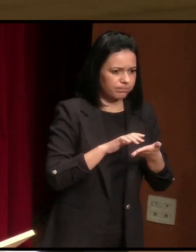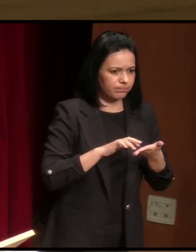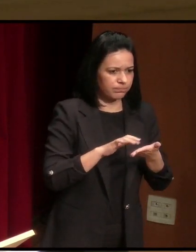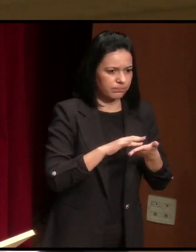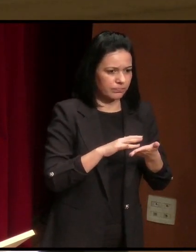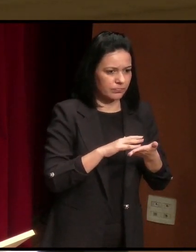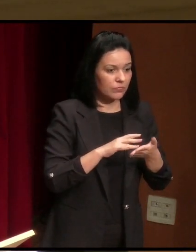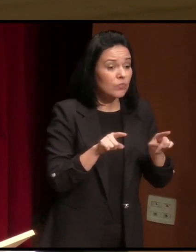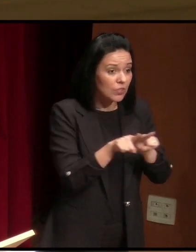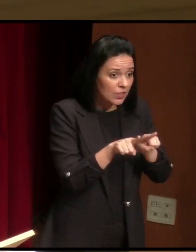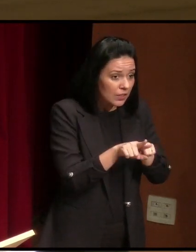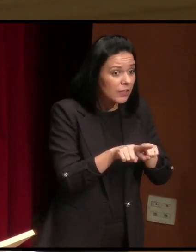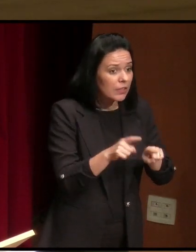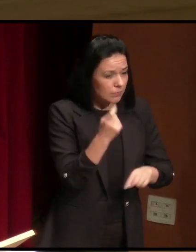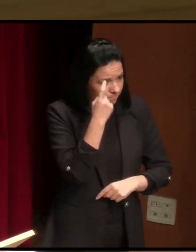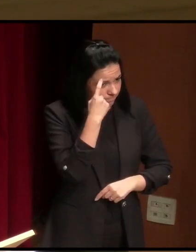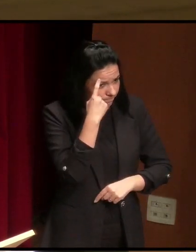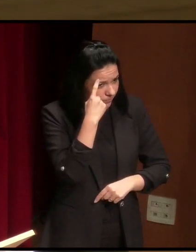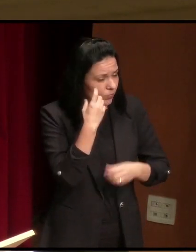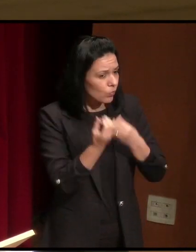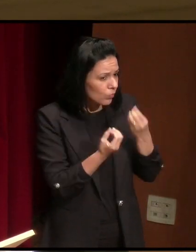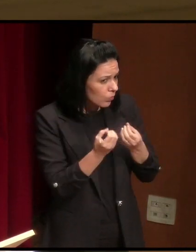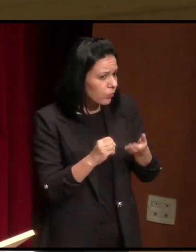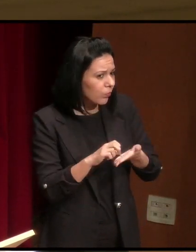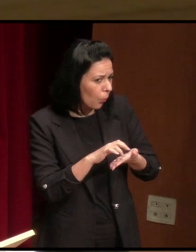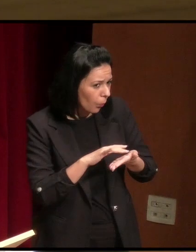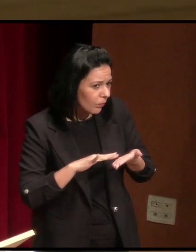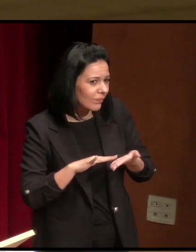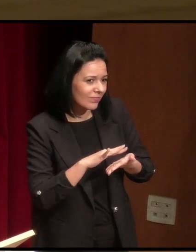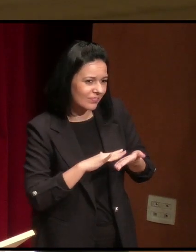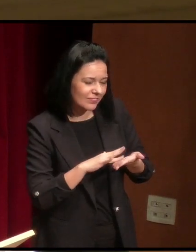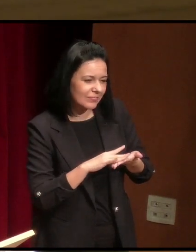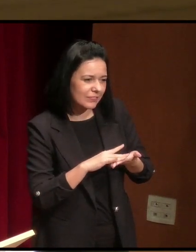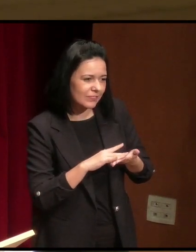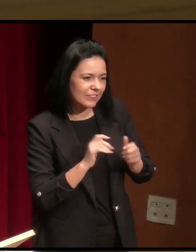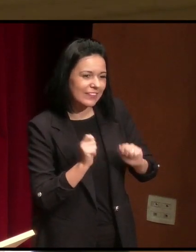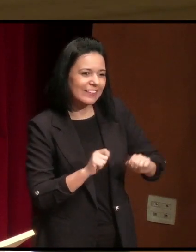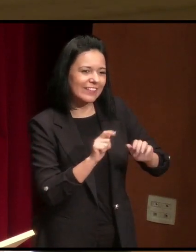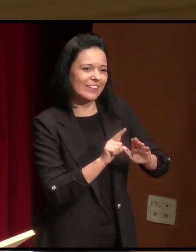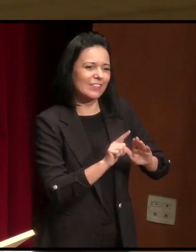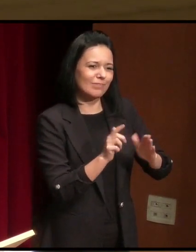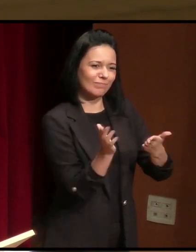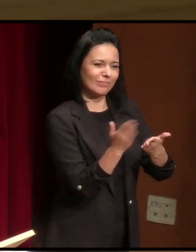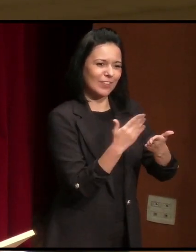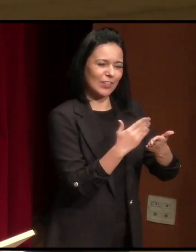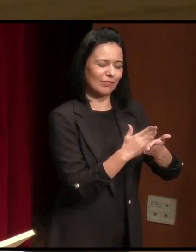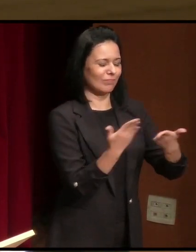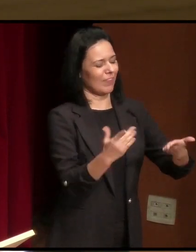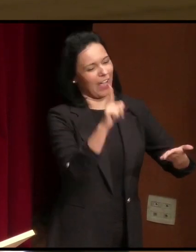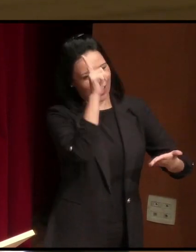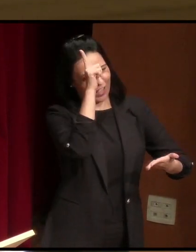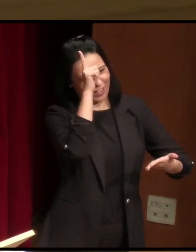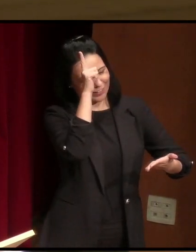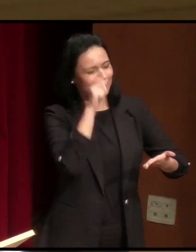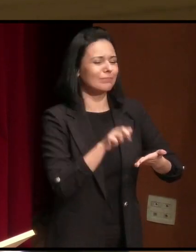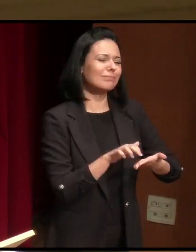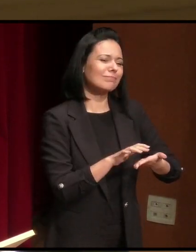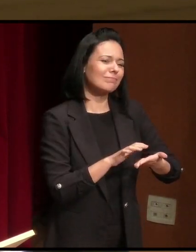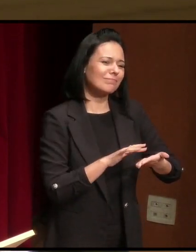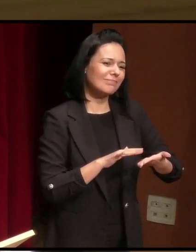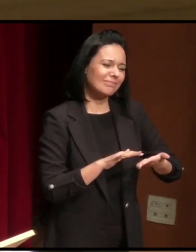linha braille e hoje eu plugo no celular, eu abro um livro em alemão e fico lá tentando